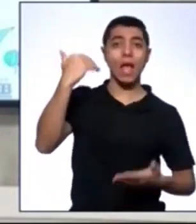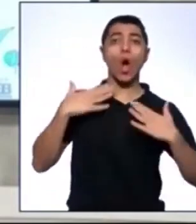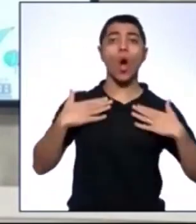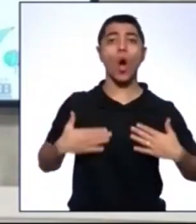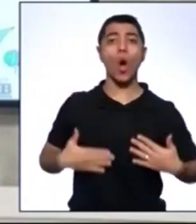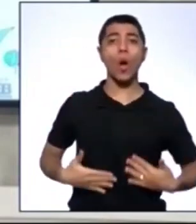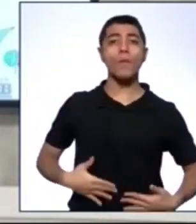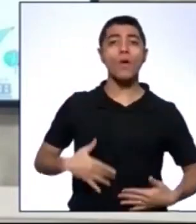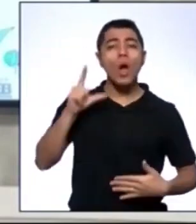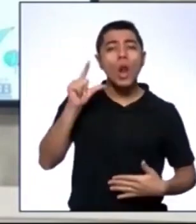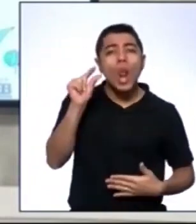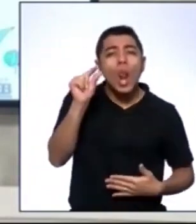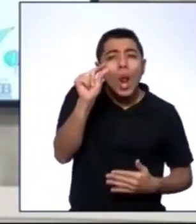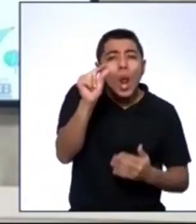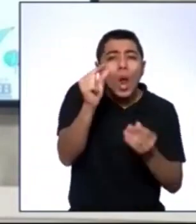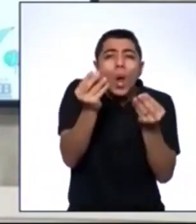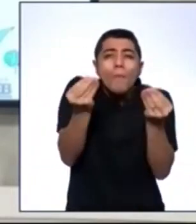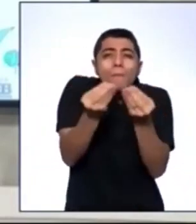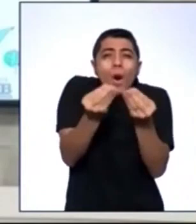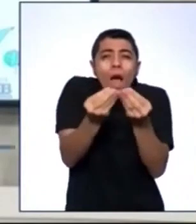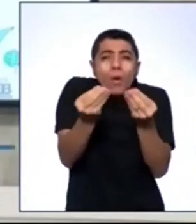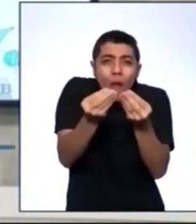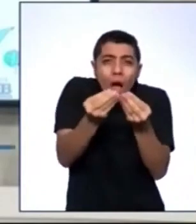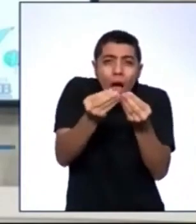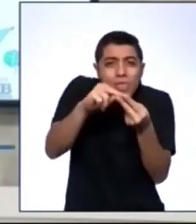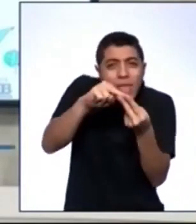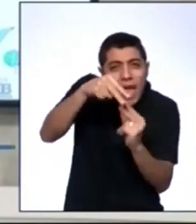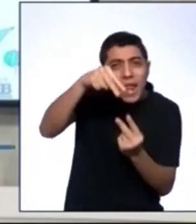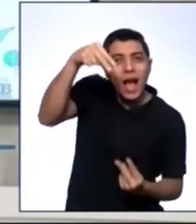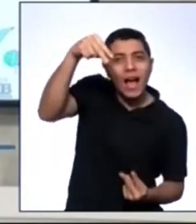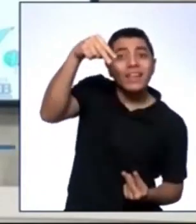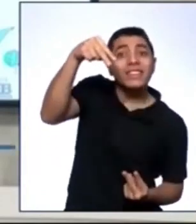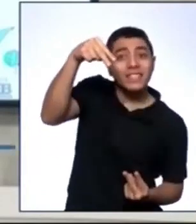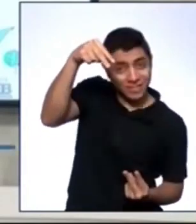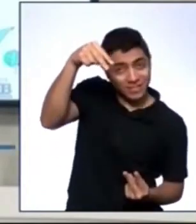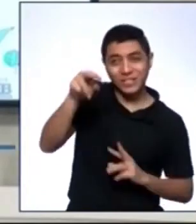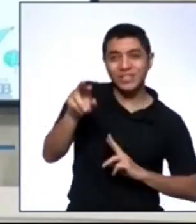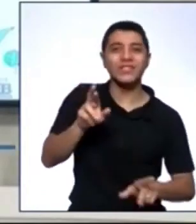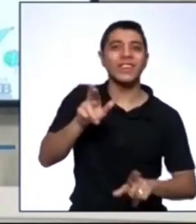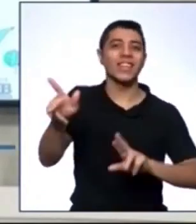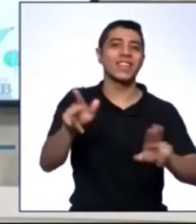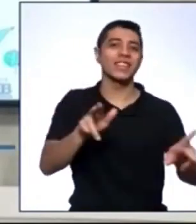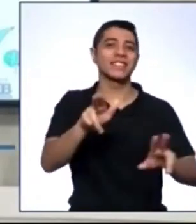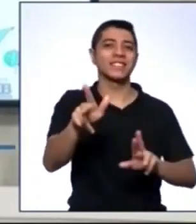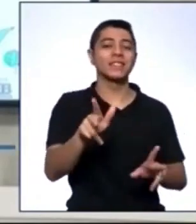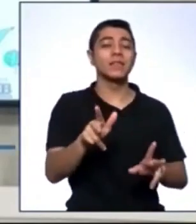ponto falho. Ele não separa gêmeos idênticos. Gêmeos